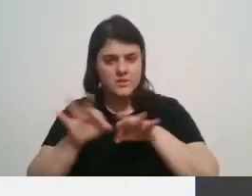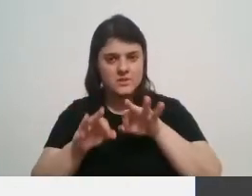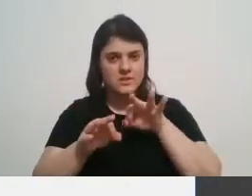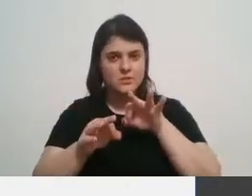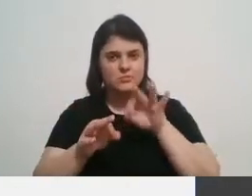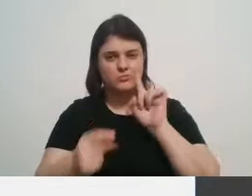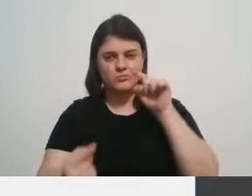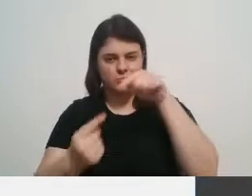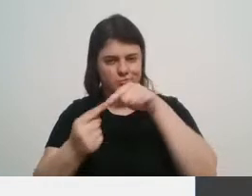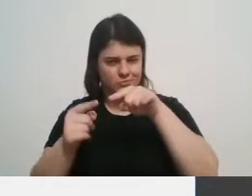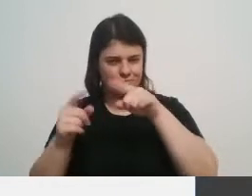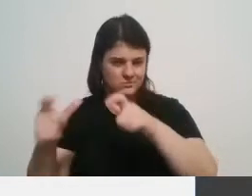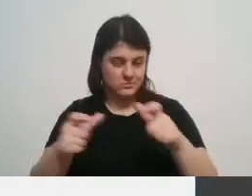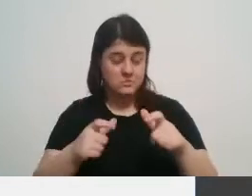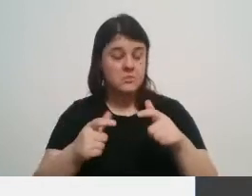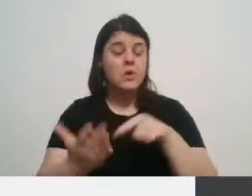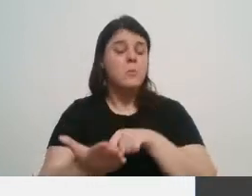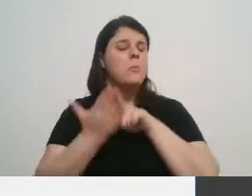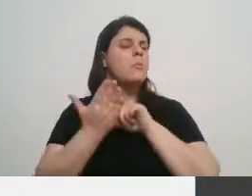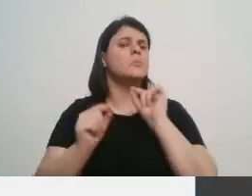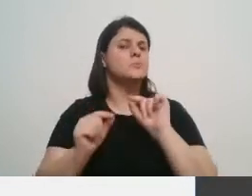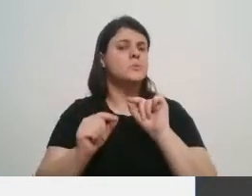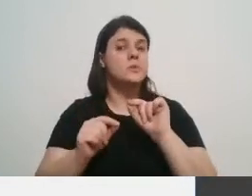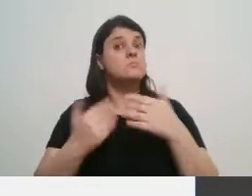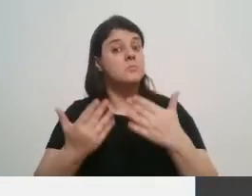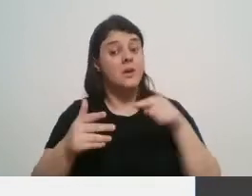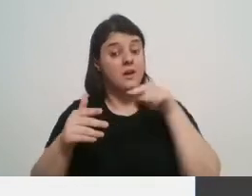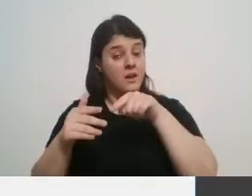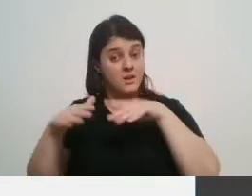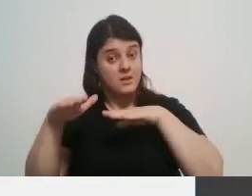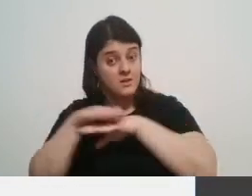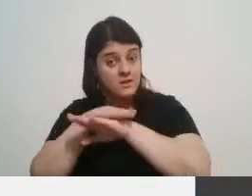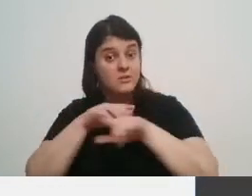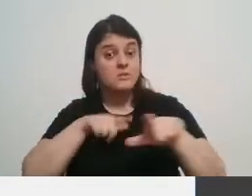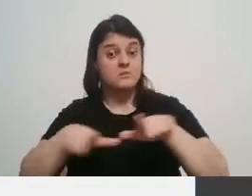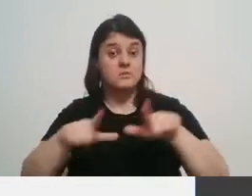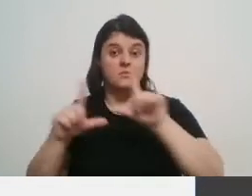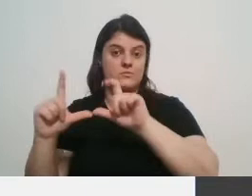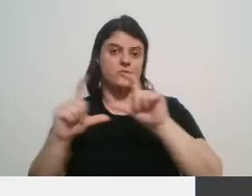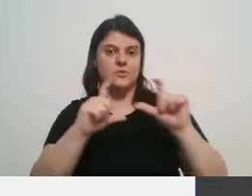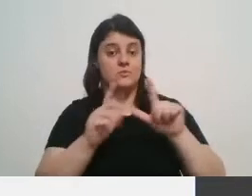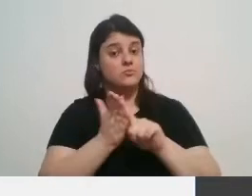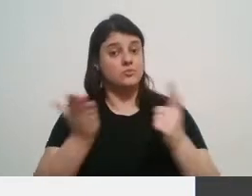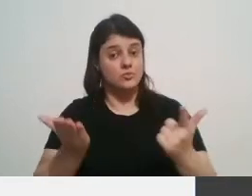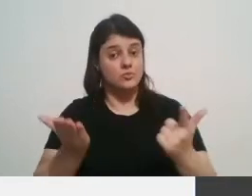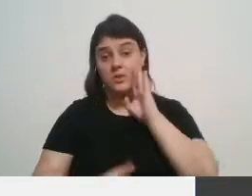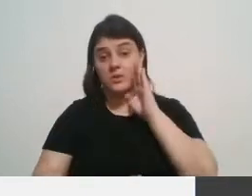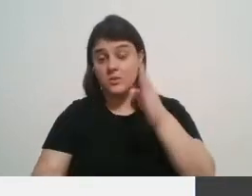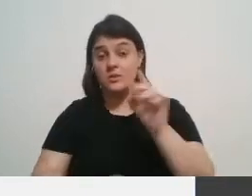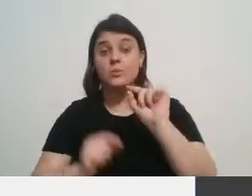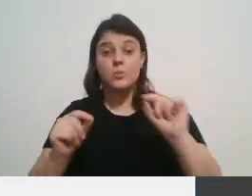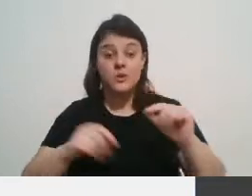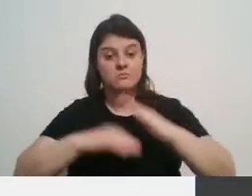também pode ser um indicativo para a gente de que esse é o arquivo do serviço fotográfico do jornal, diretamente da ação